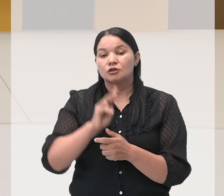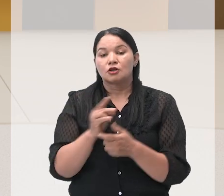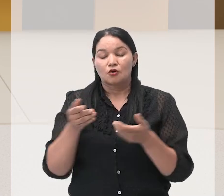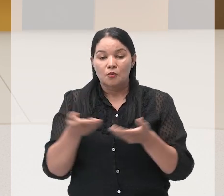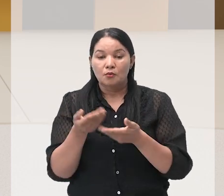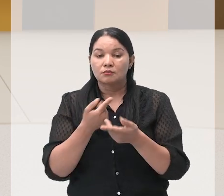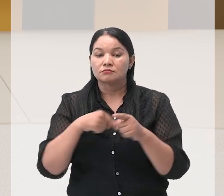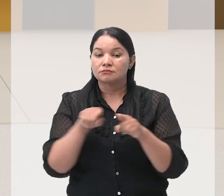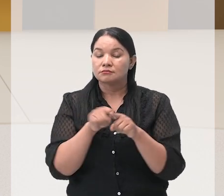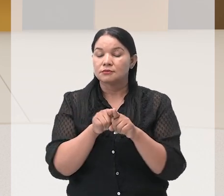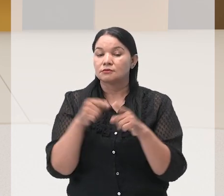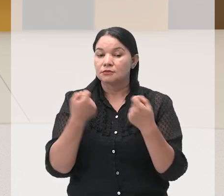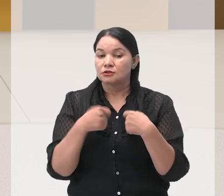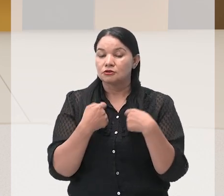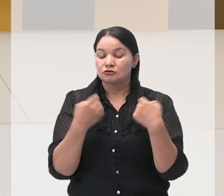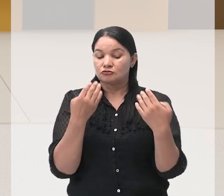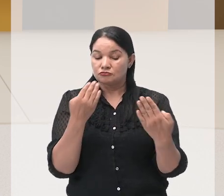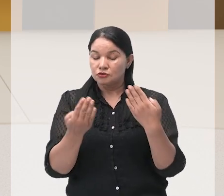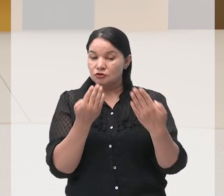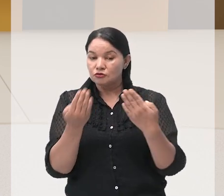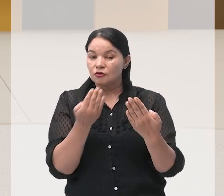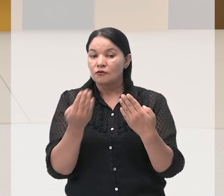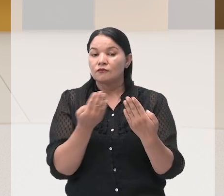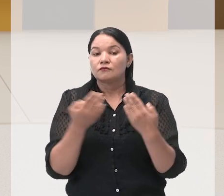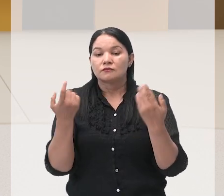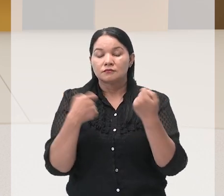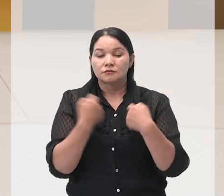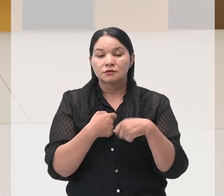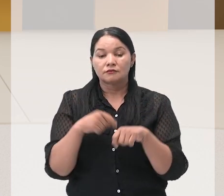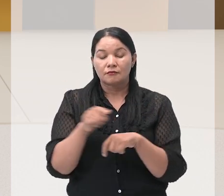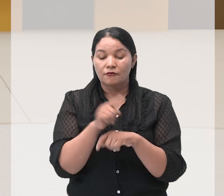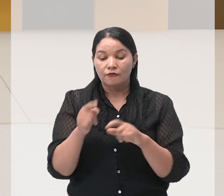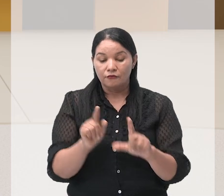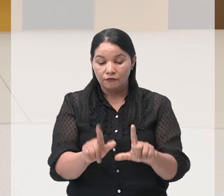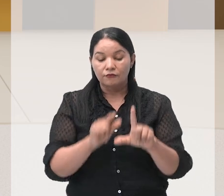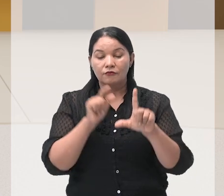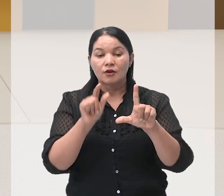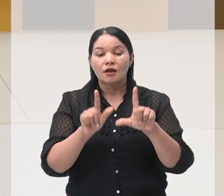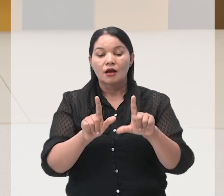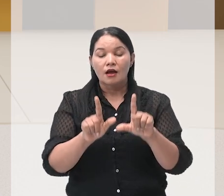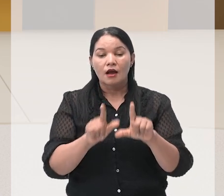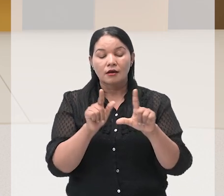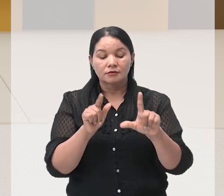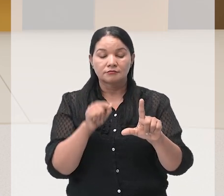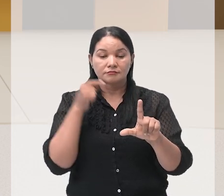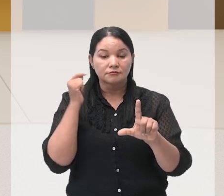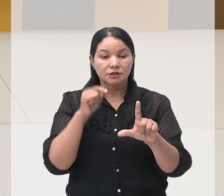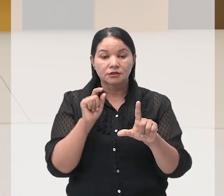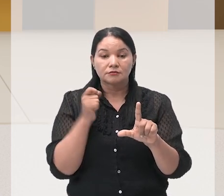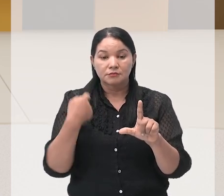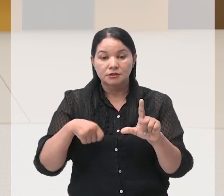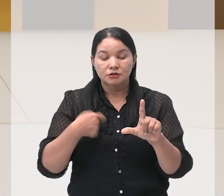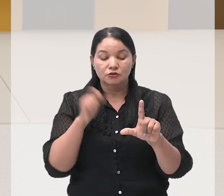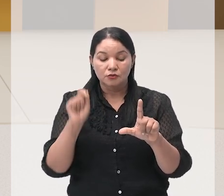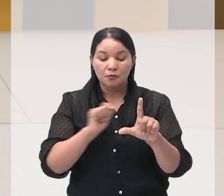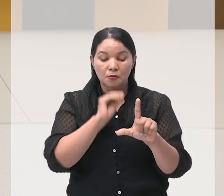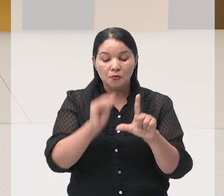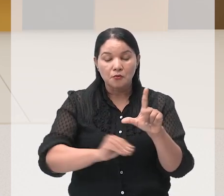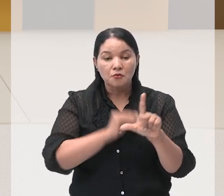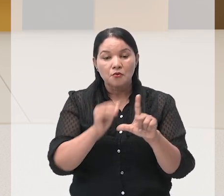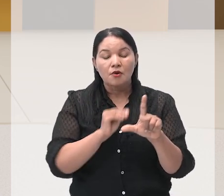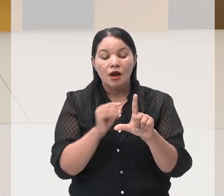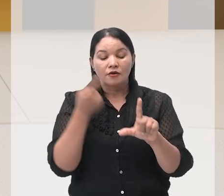sempre a fonte da notícia se vem de sites oficiais e leia a notícia na íntegra, não